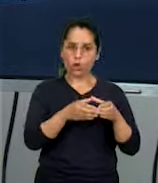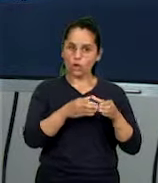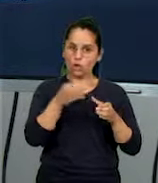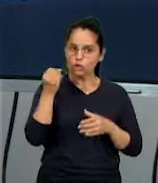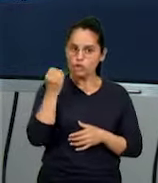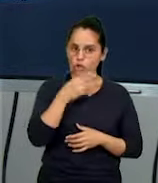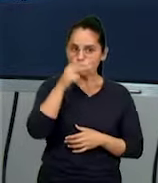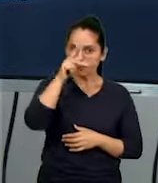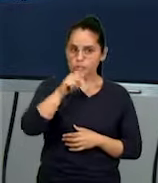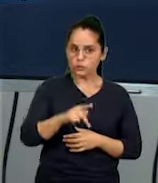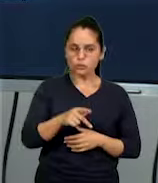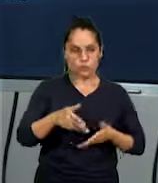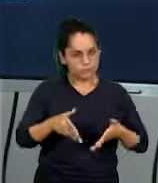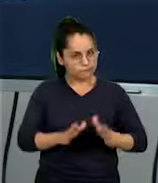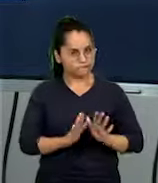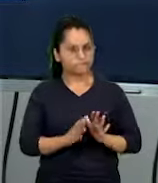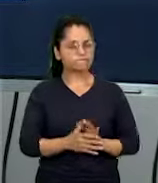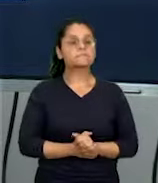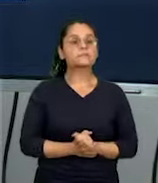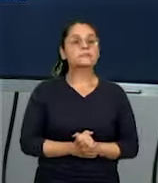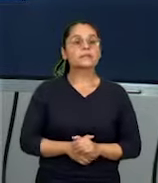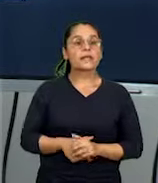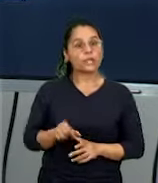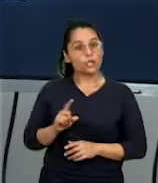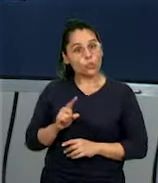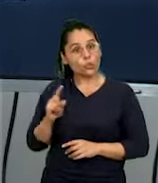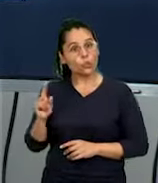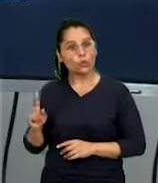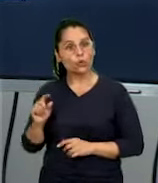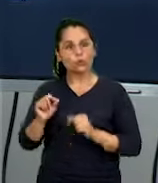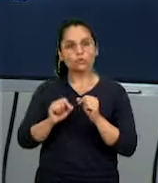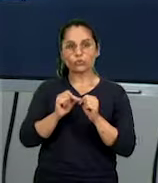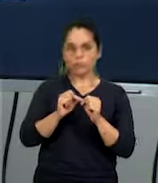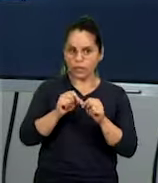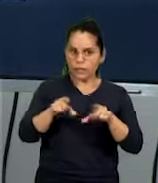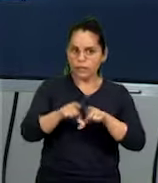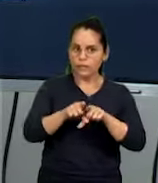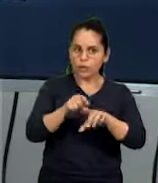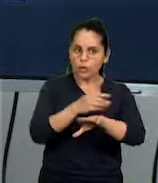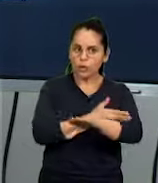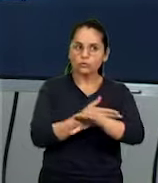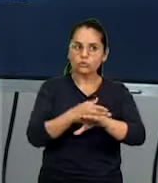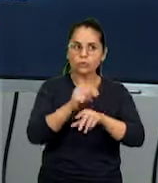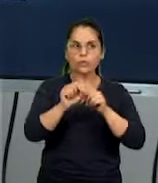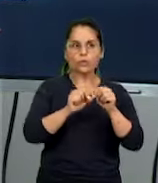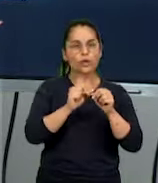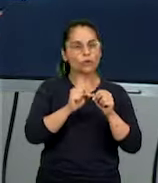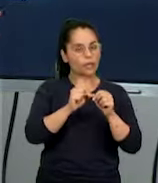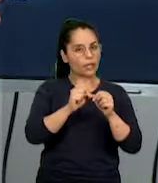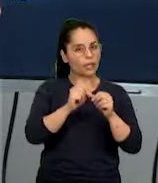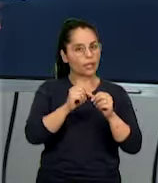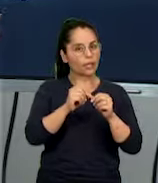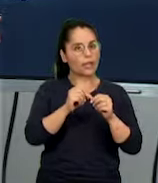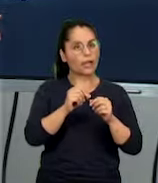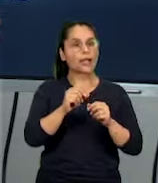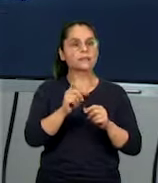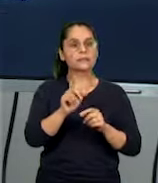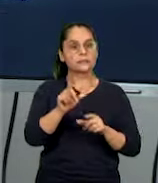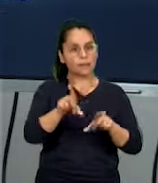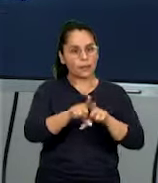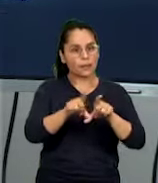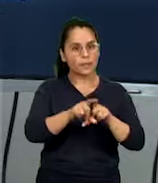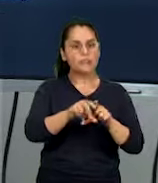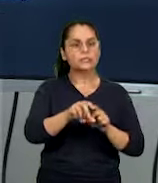novo membro, uma criança que nasceu. E aqui do lado nós temos um rito também, que é a apresentação de uma criança na Umbanda.